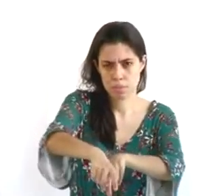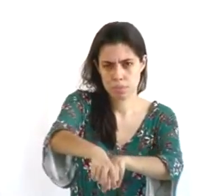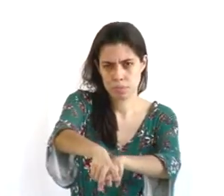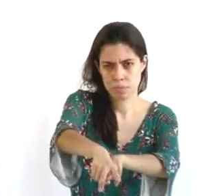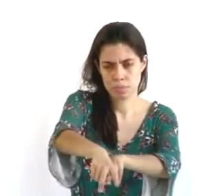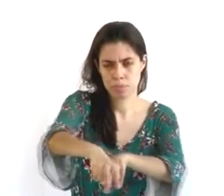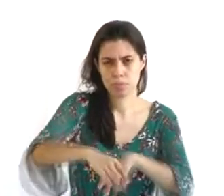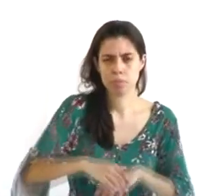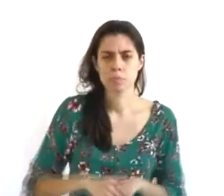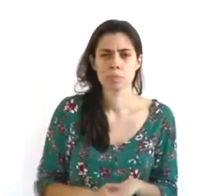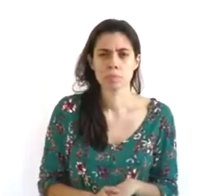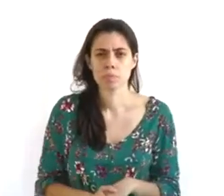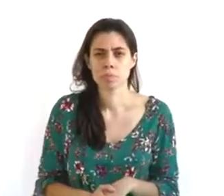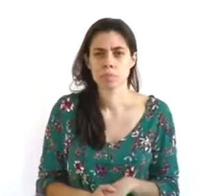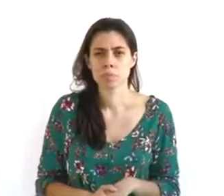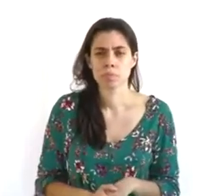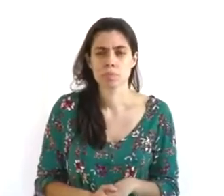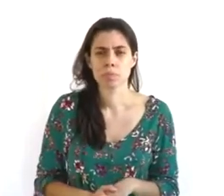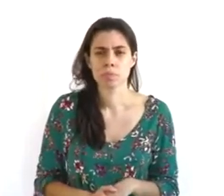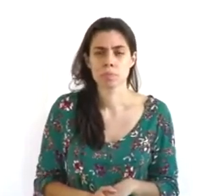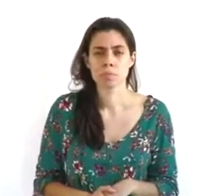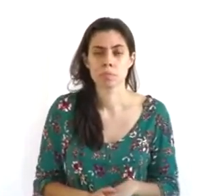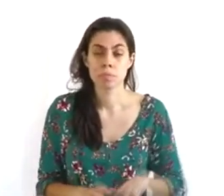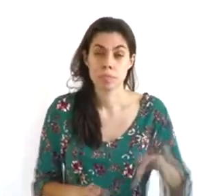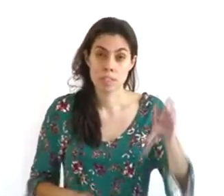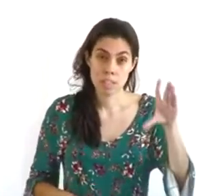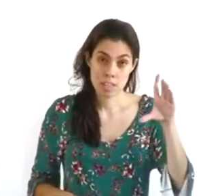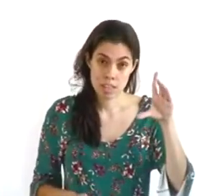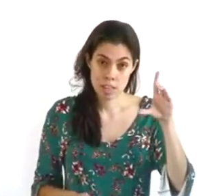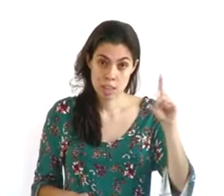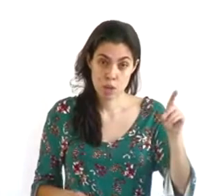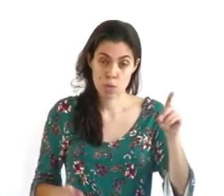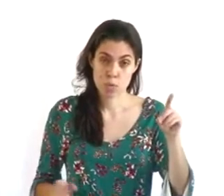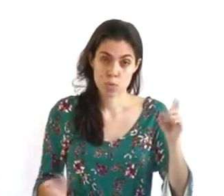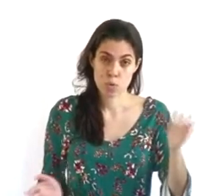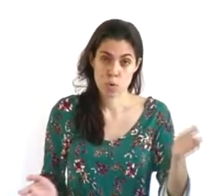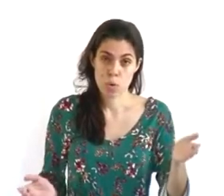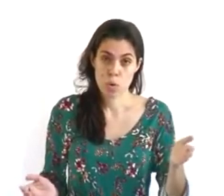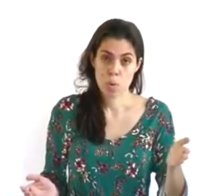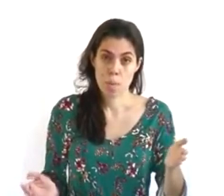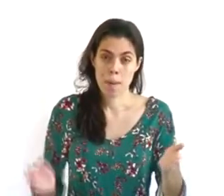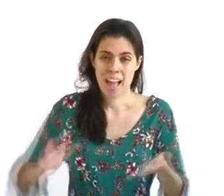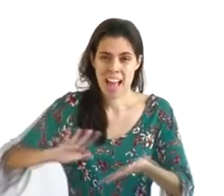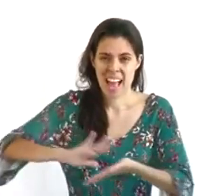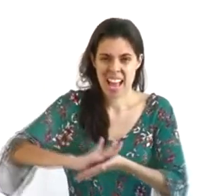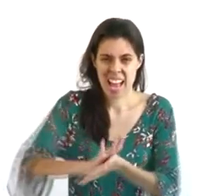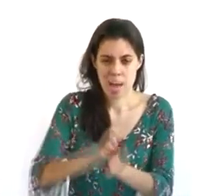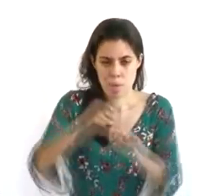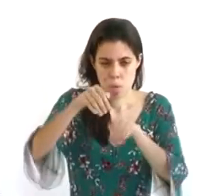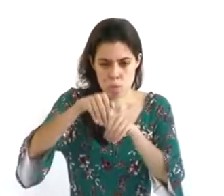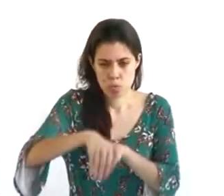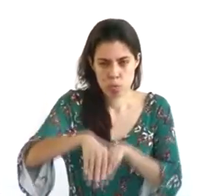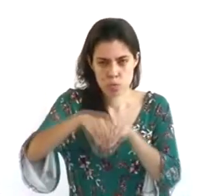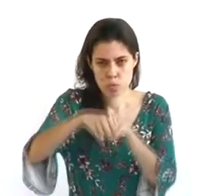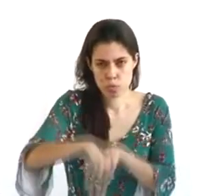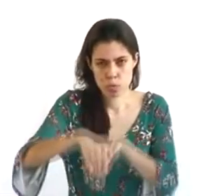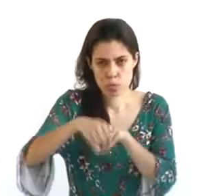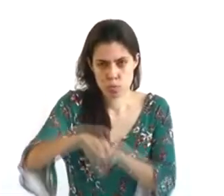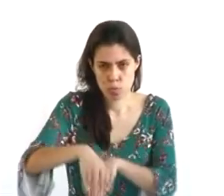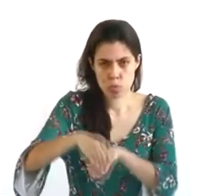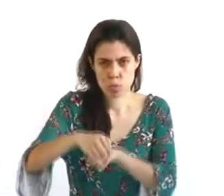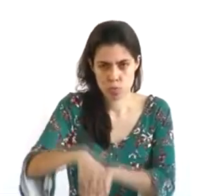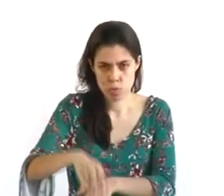Mas Deus endurece o coração de Faraó mais uma vez, e o exército de Faraó se precipita, e as águas voltam ao seu curso normal, e